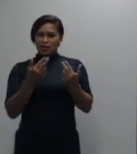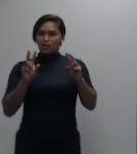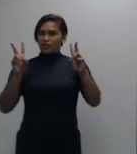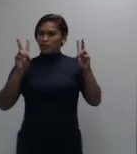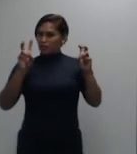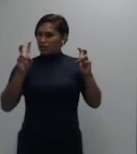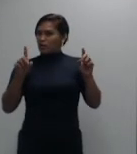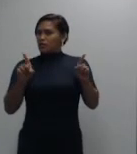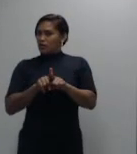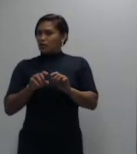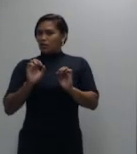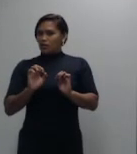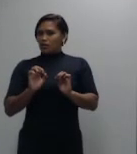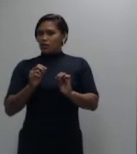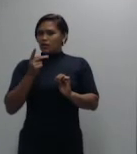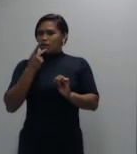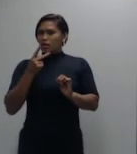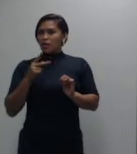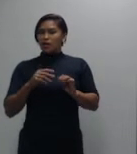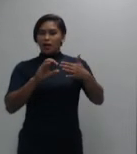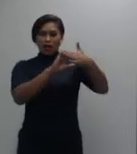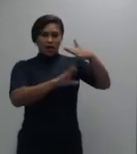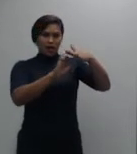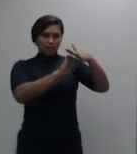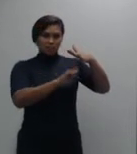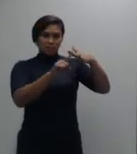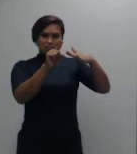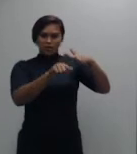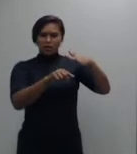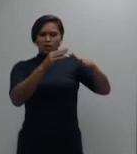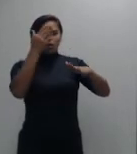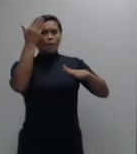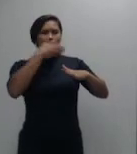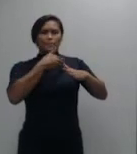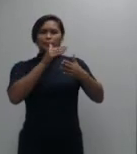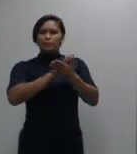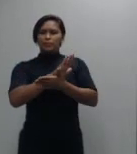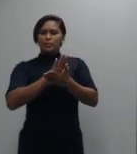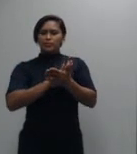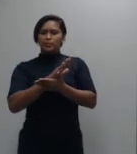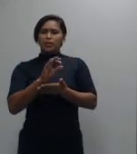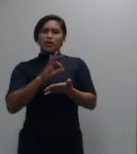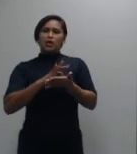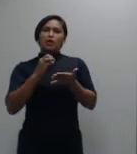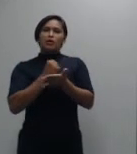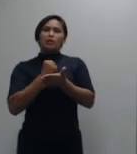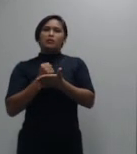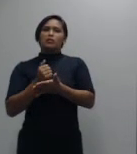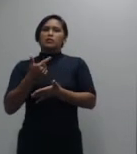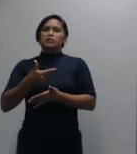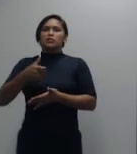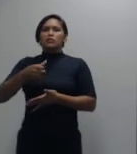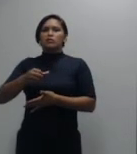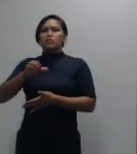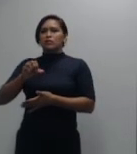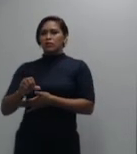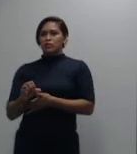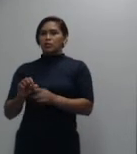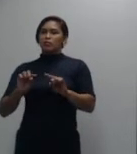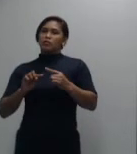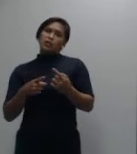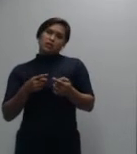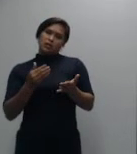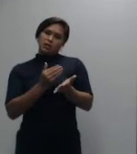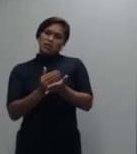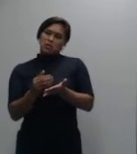senhora senhor é a protecção não comprovou que uma contratação acima de extensão e transmitem que portanto só